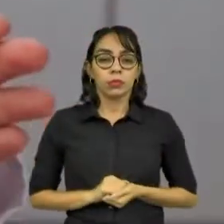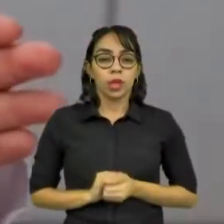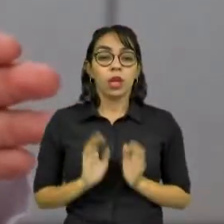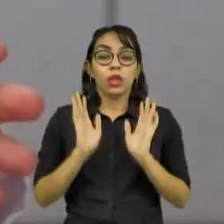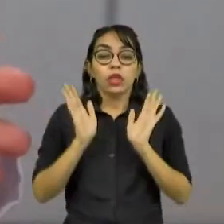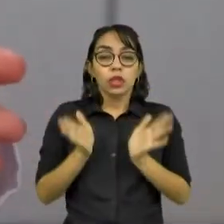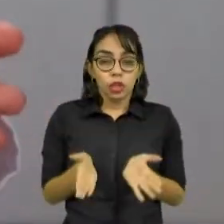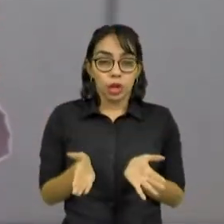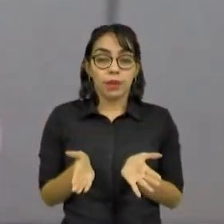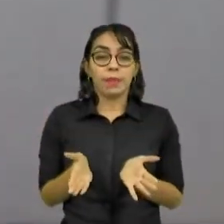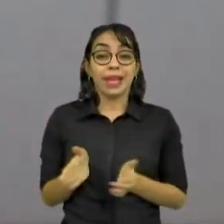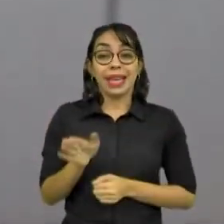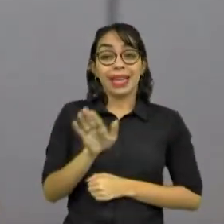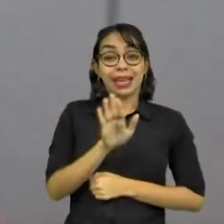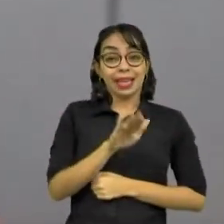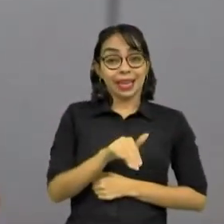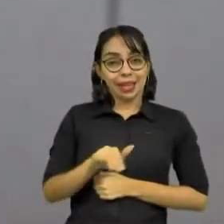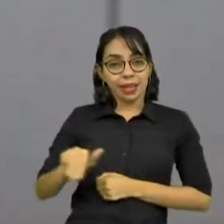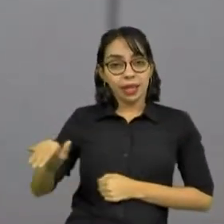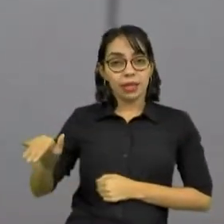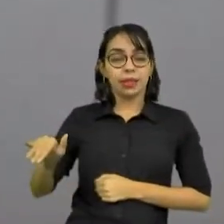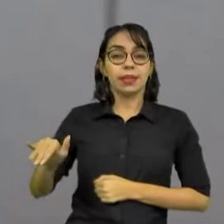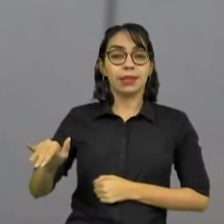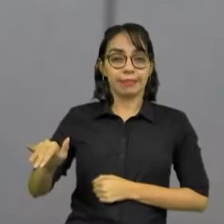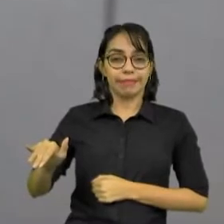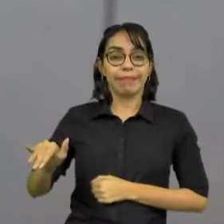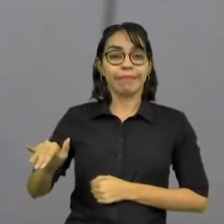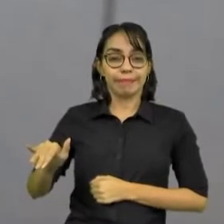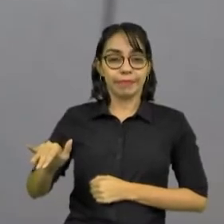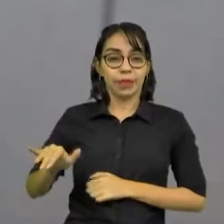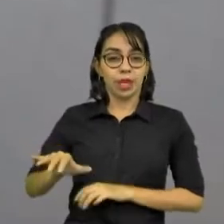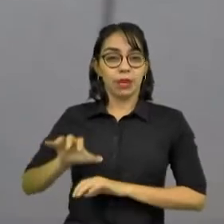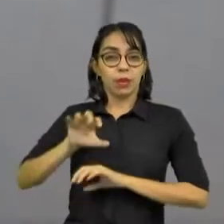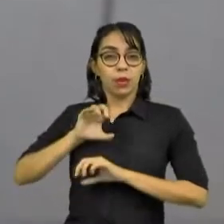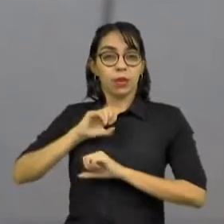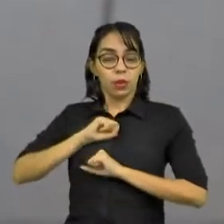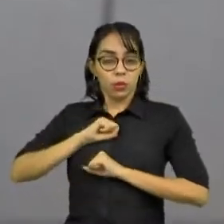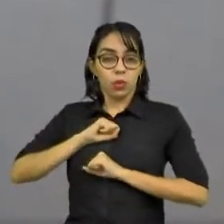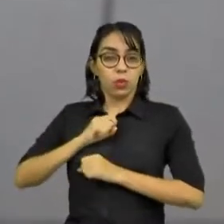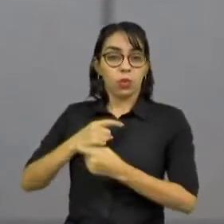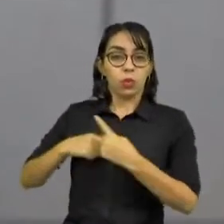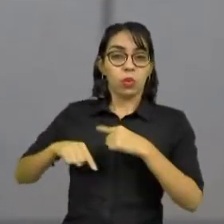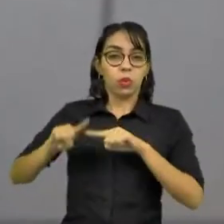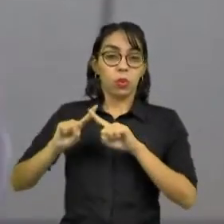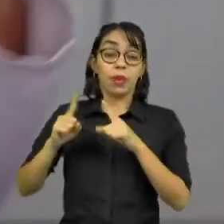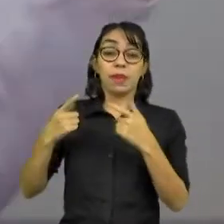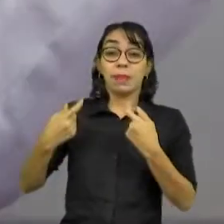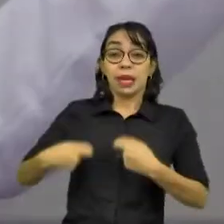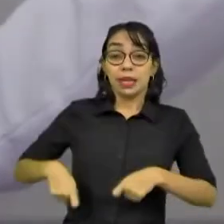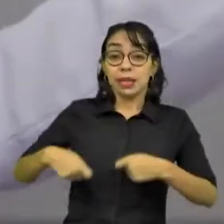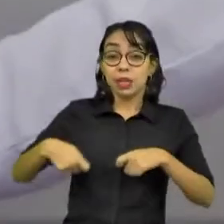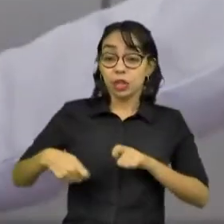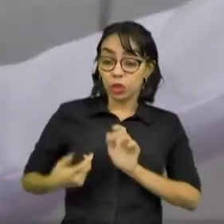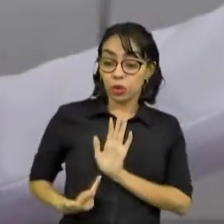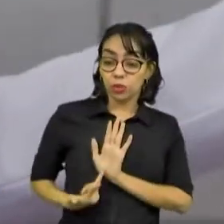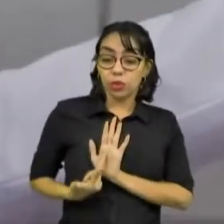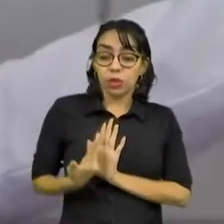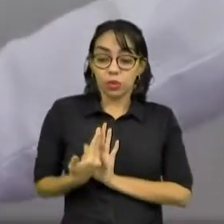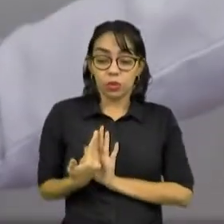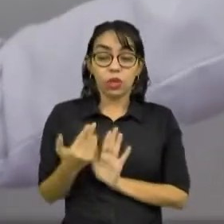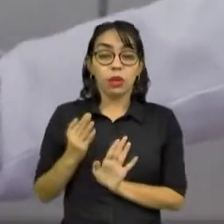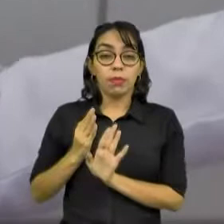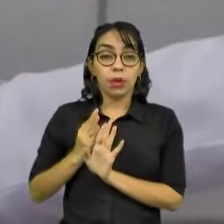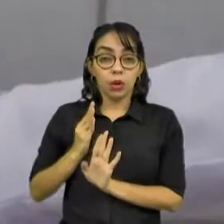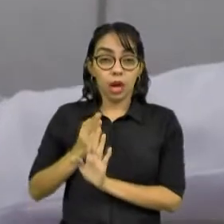considerável dessas crianças que evoluíram com necessidade de transplante, elas tinham tido Covid